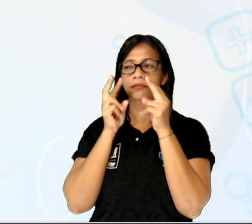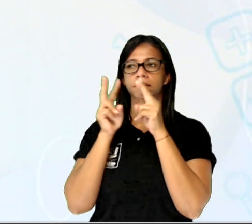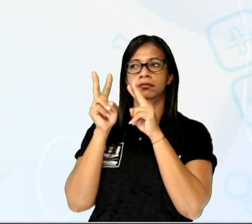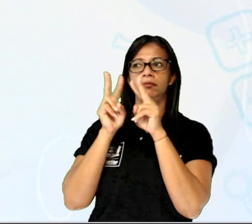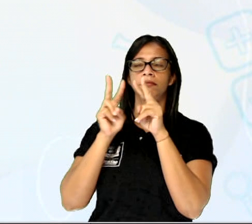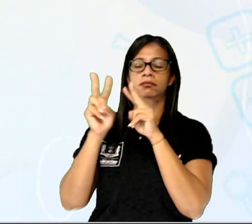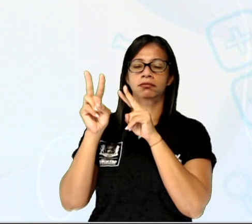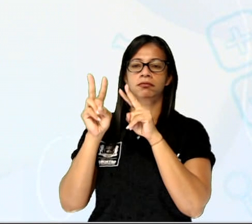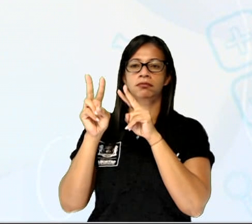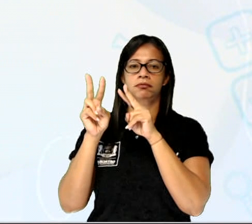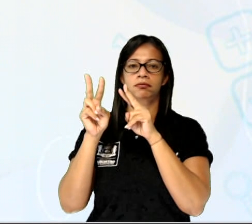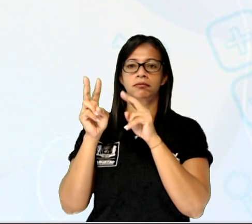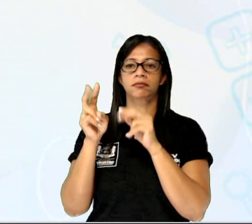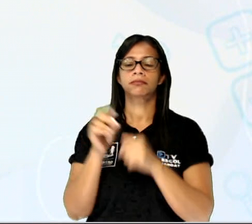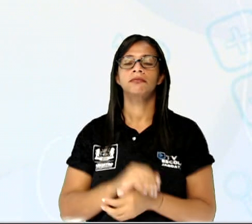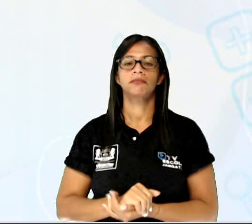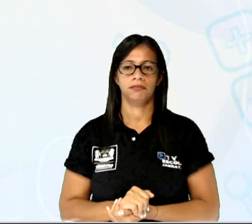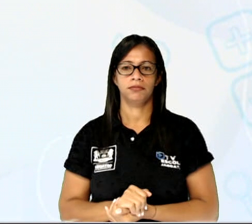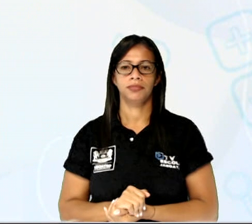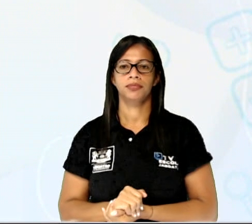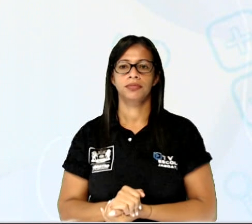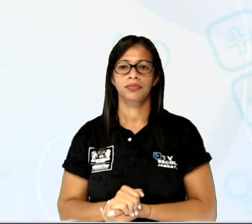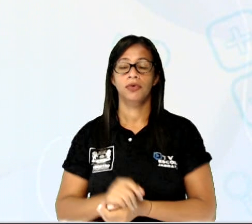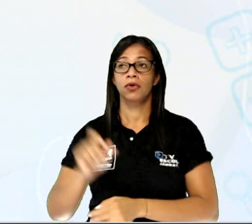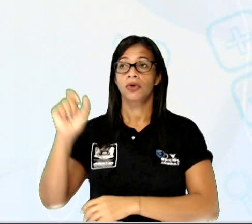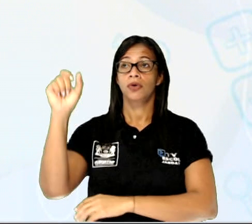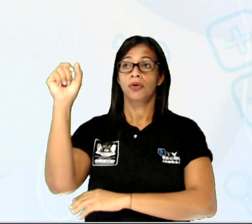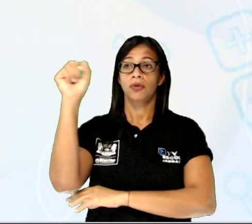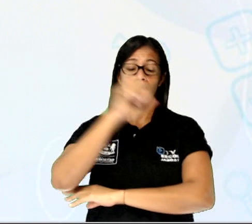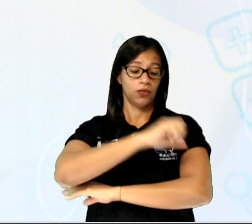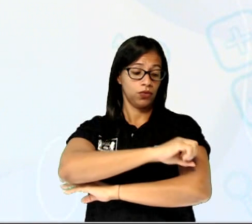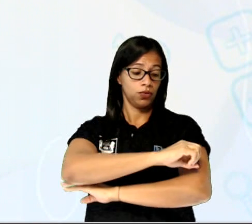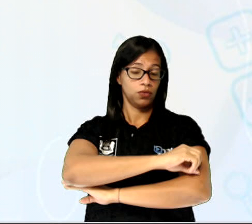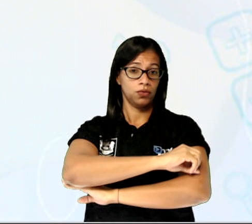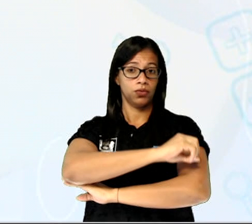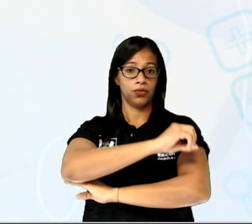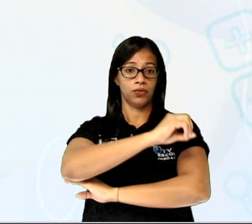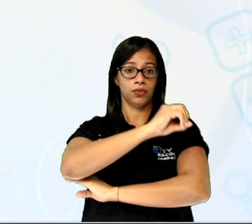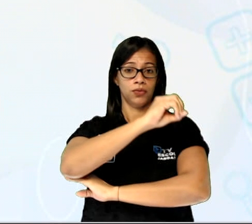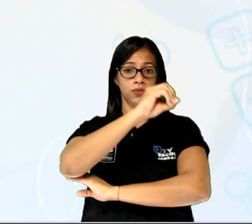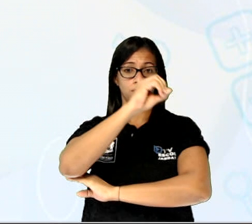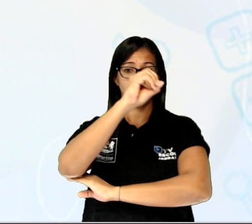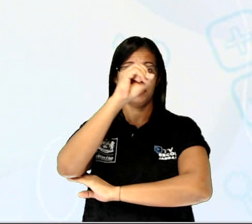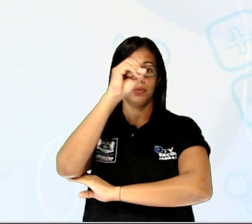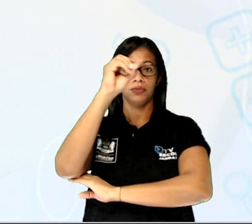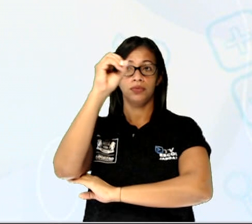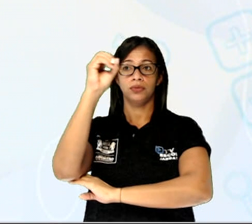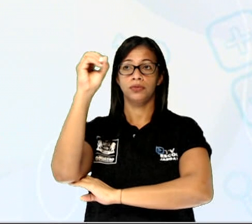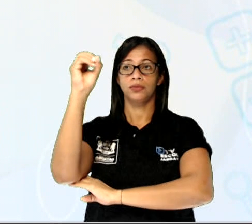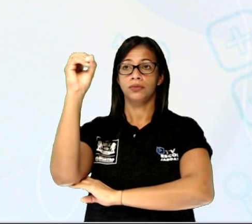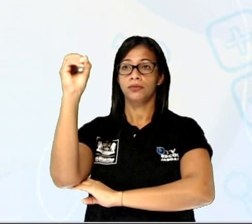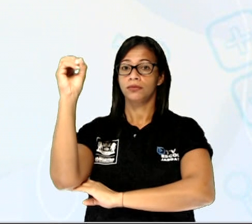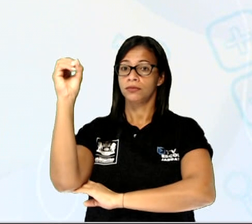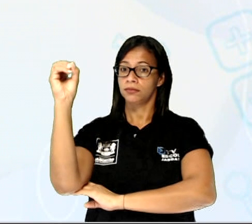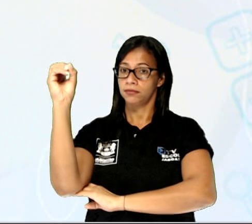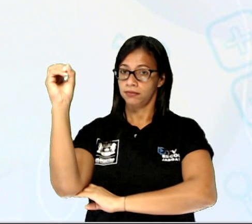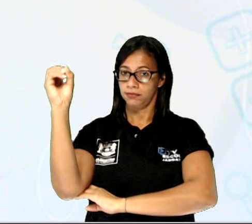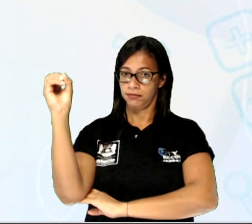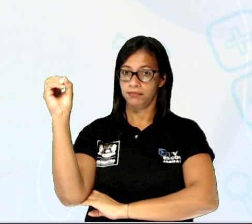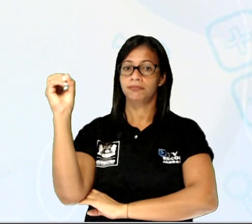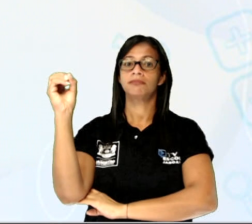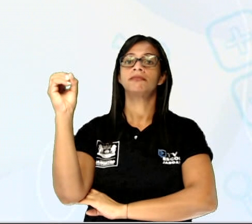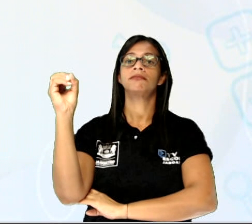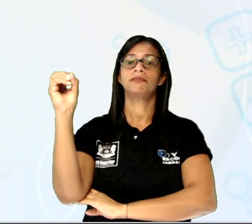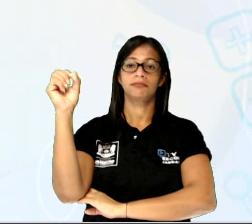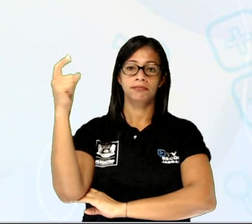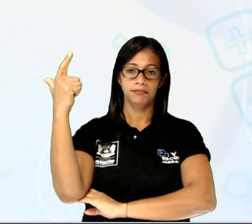está vendo o nascer do sol, ele na posição mais próxima, Você vê ele já acima, né, do céu,